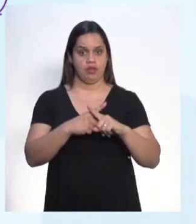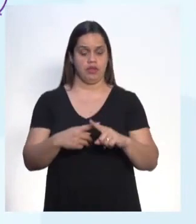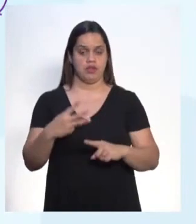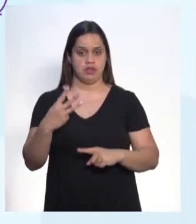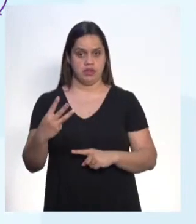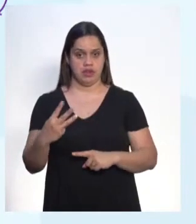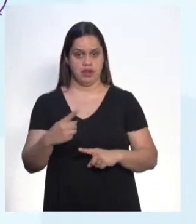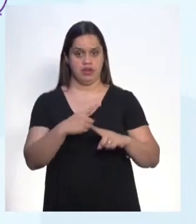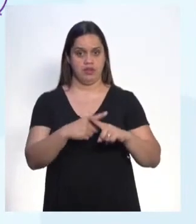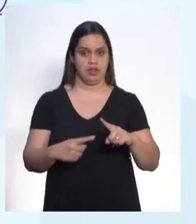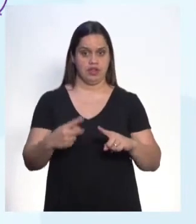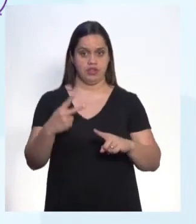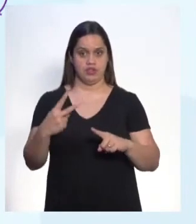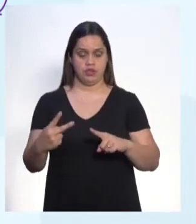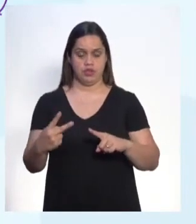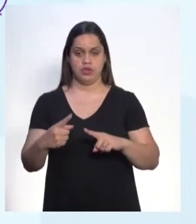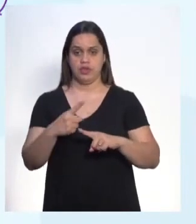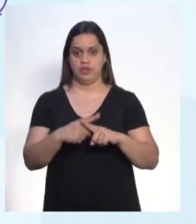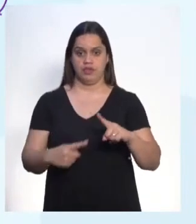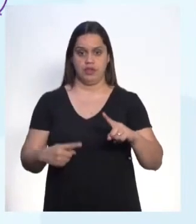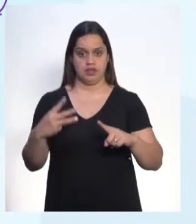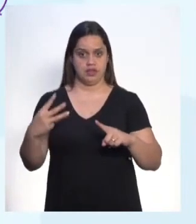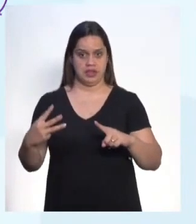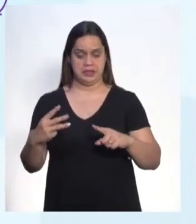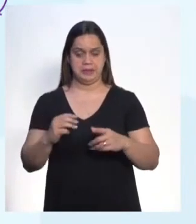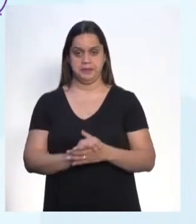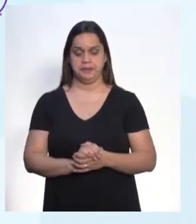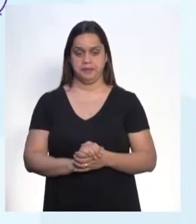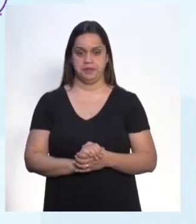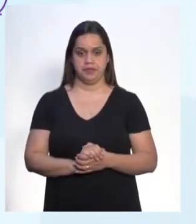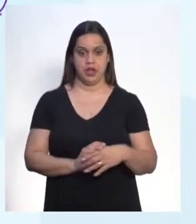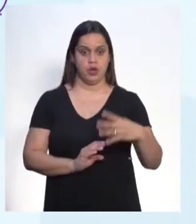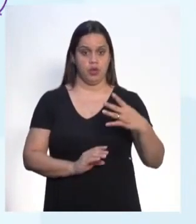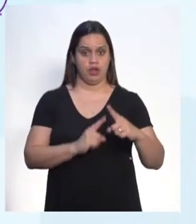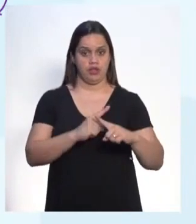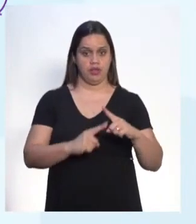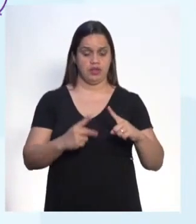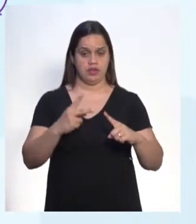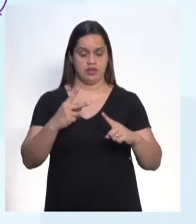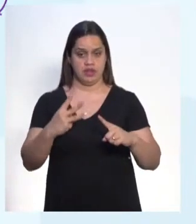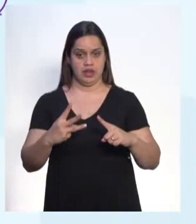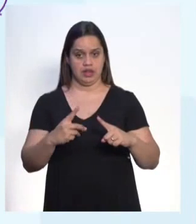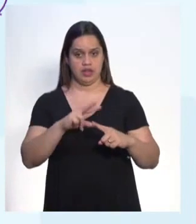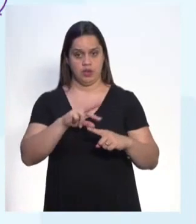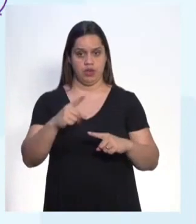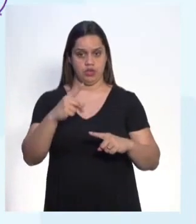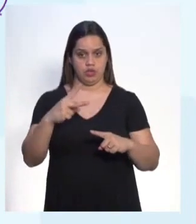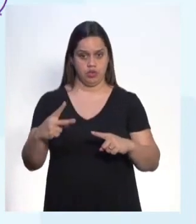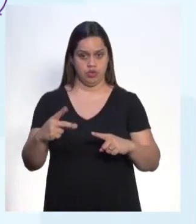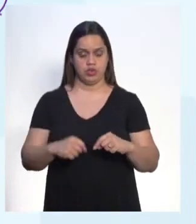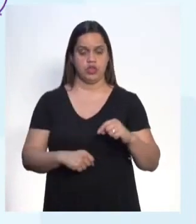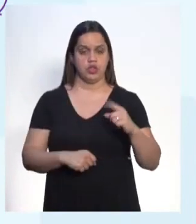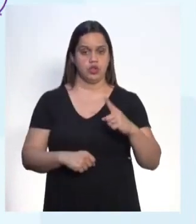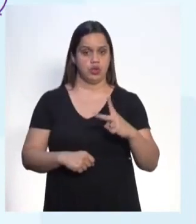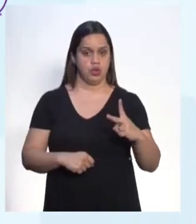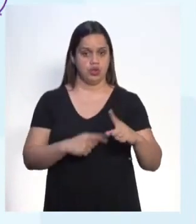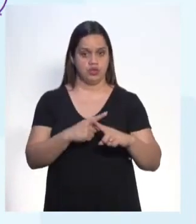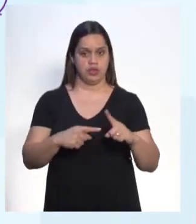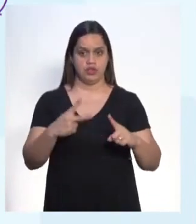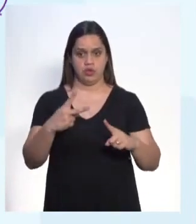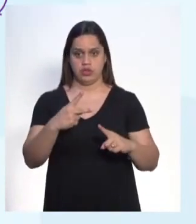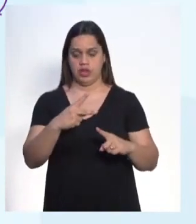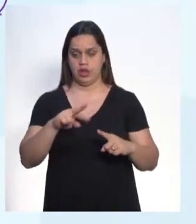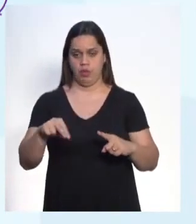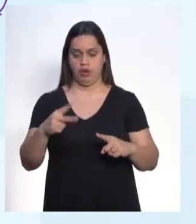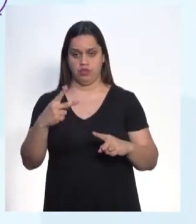3, vezes 2, vezes 3. 4 vezes 3, 12. 12 vezes 2,